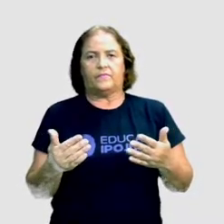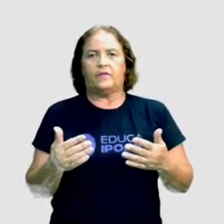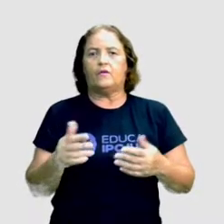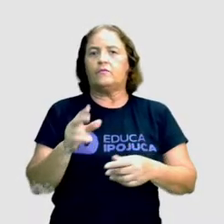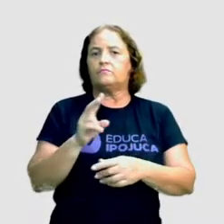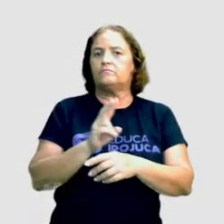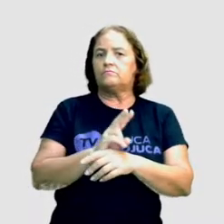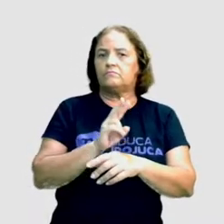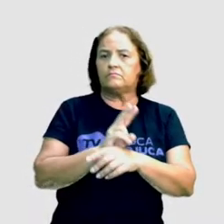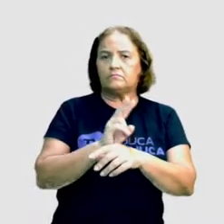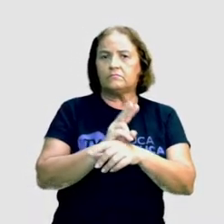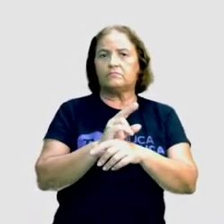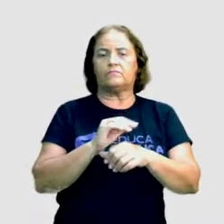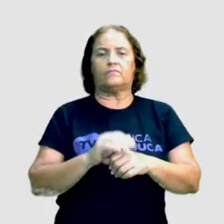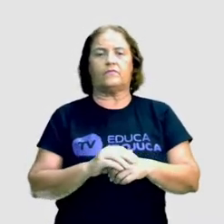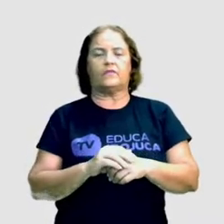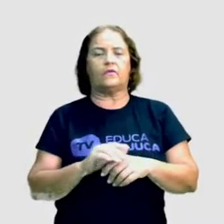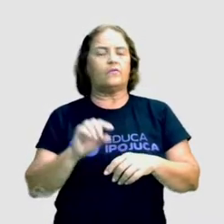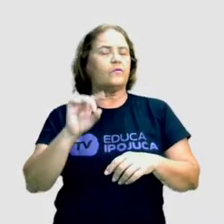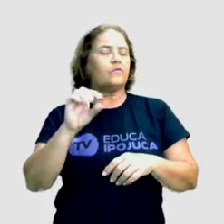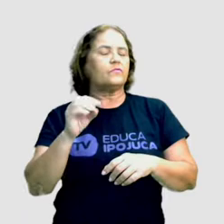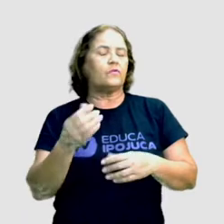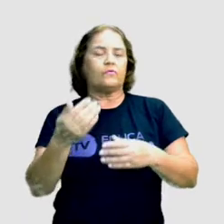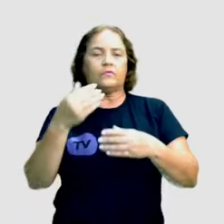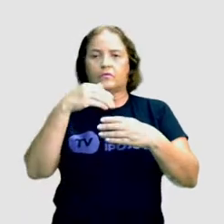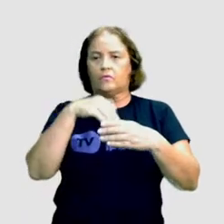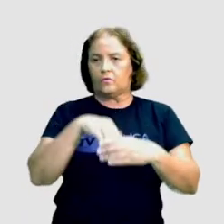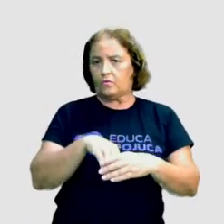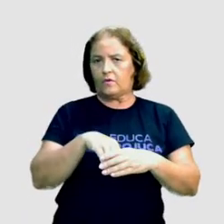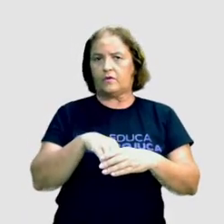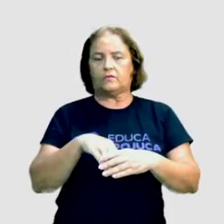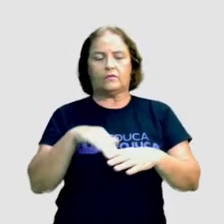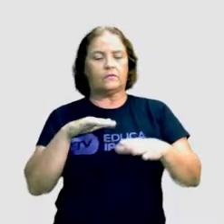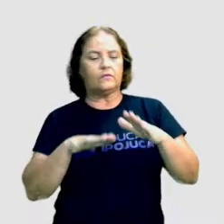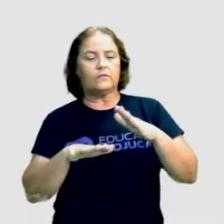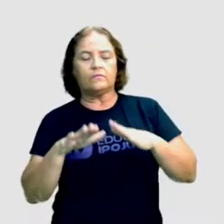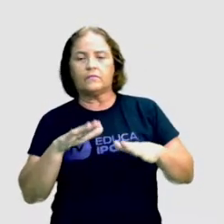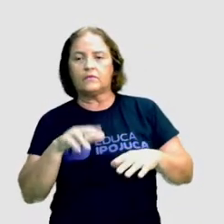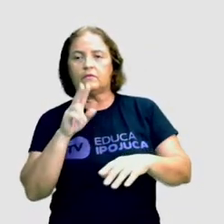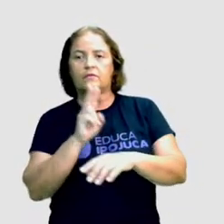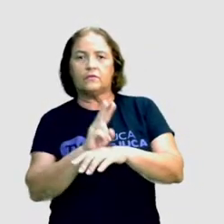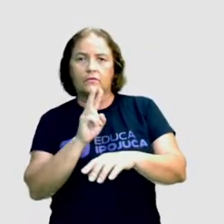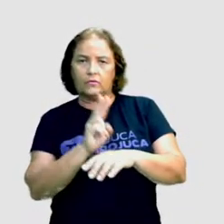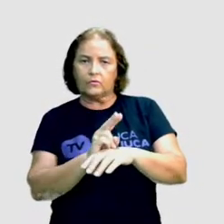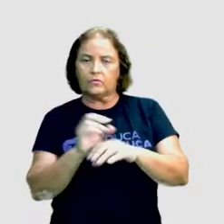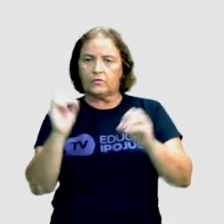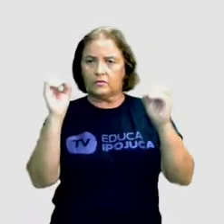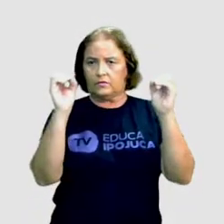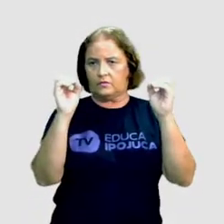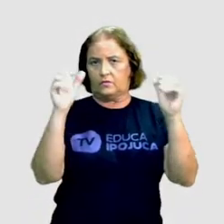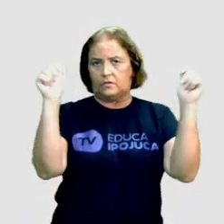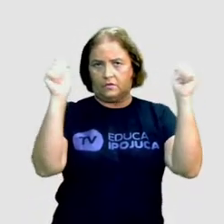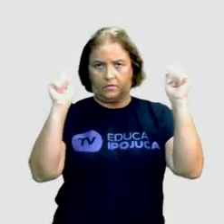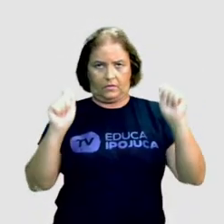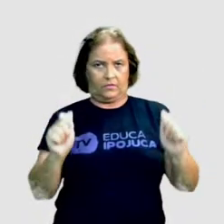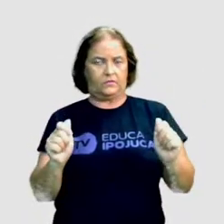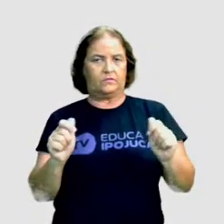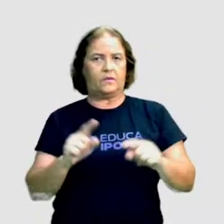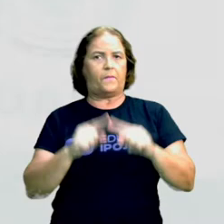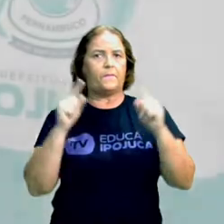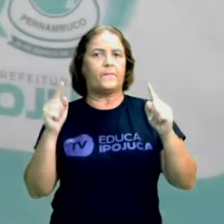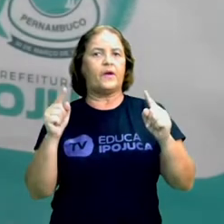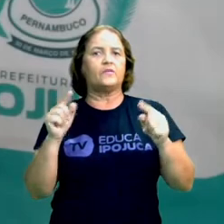não tão somente aquele que guarda, que preserva, que cuida das obras de arte, mas também é aquele que faz